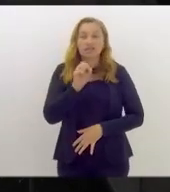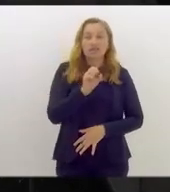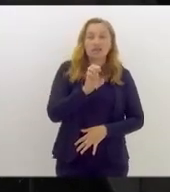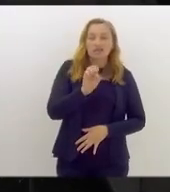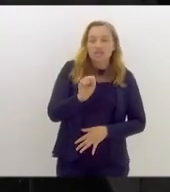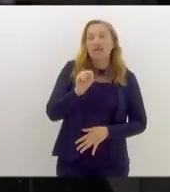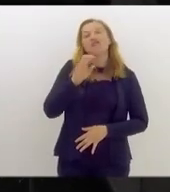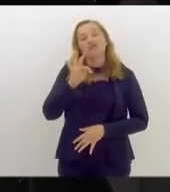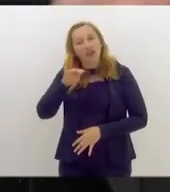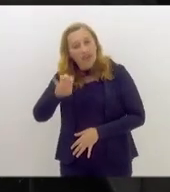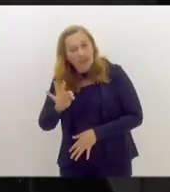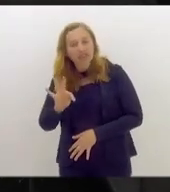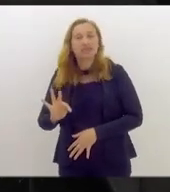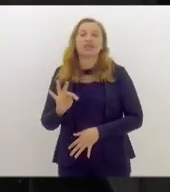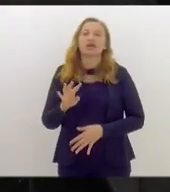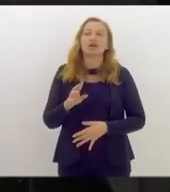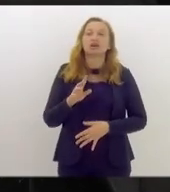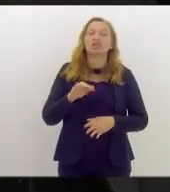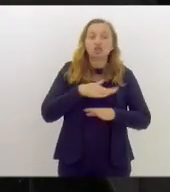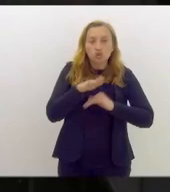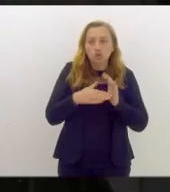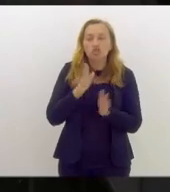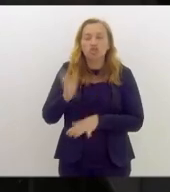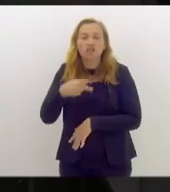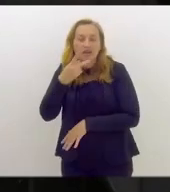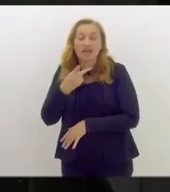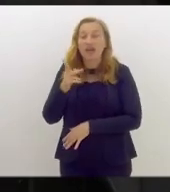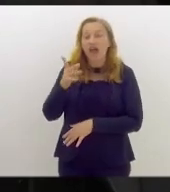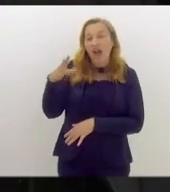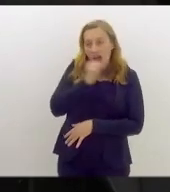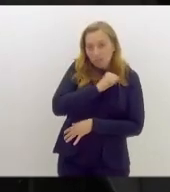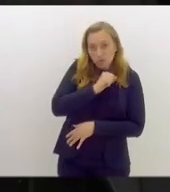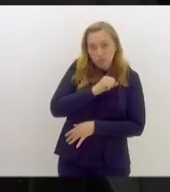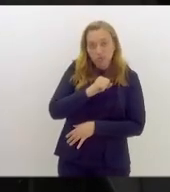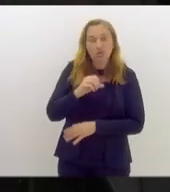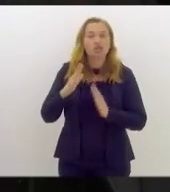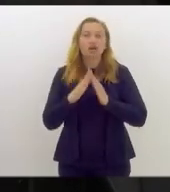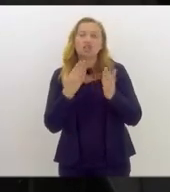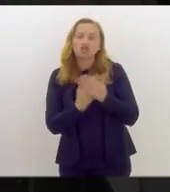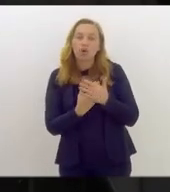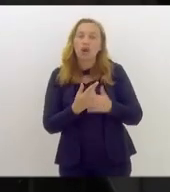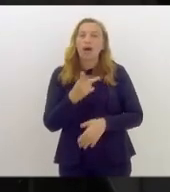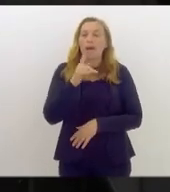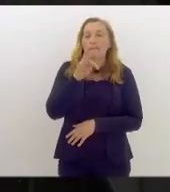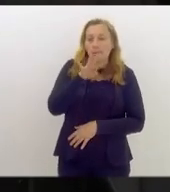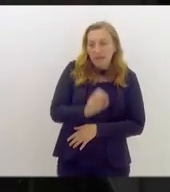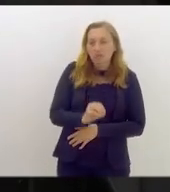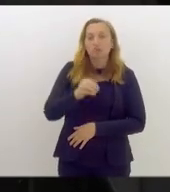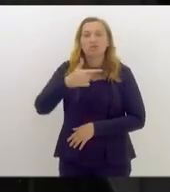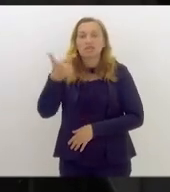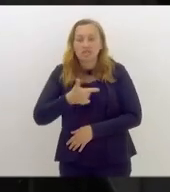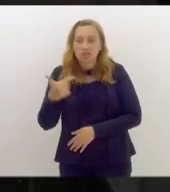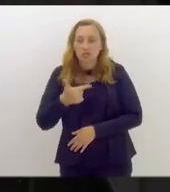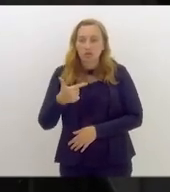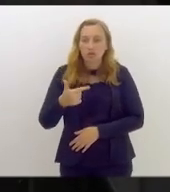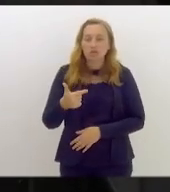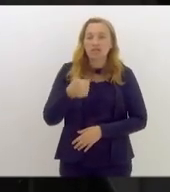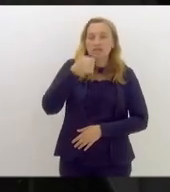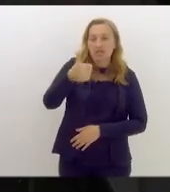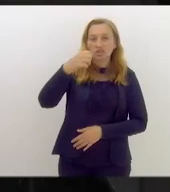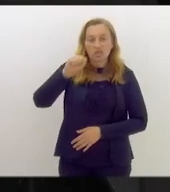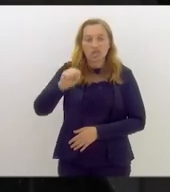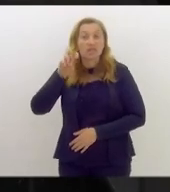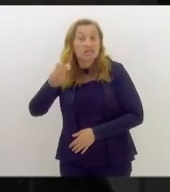CEFET dos institutos federais que eu citei aqui rapidamente do Colégio Pedro Segundo por ordem particularmente hoje aniversário de seu 185